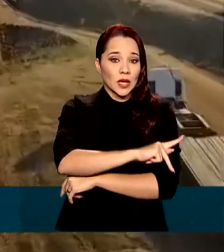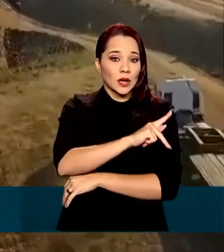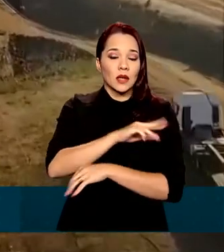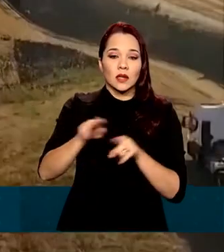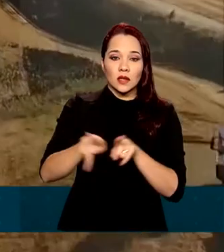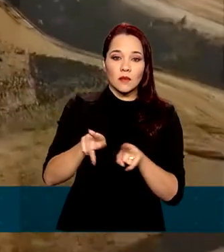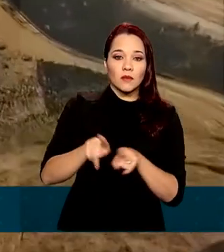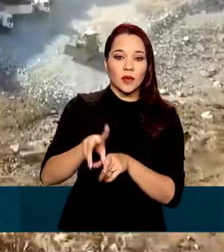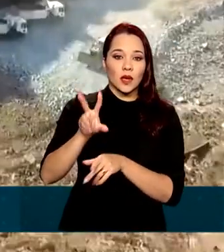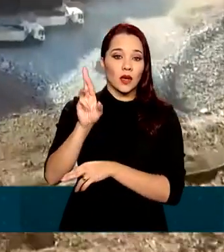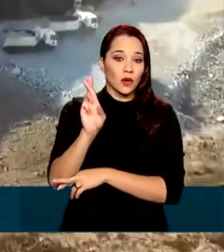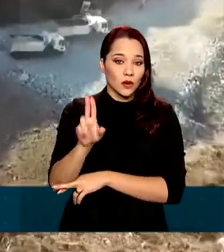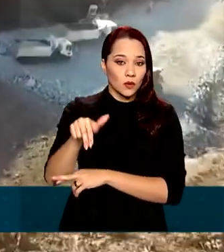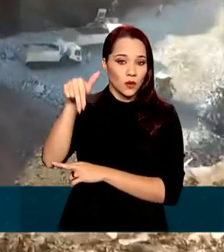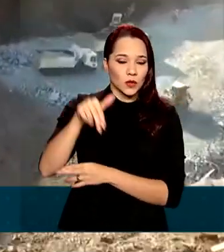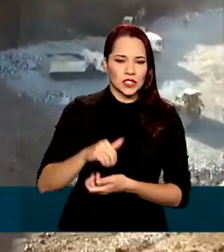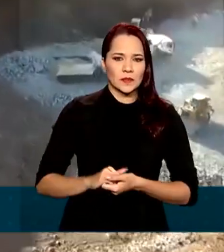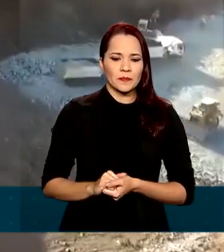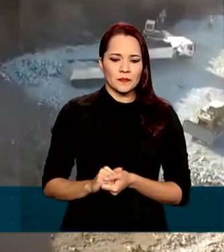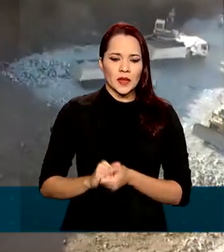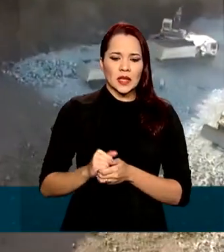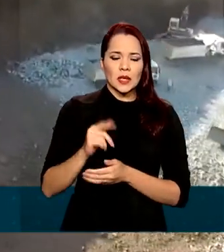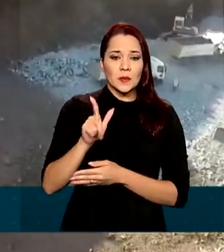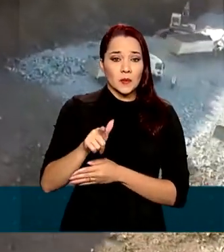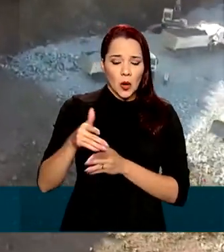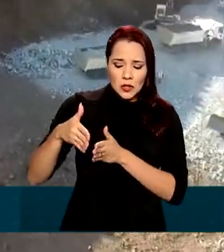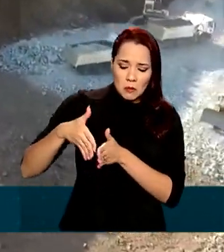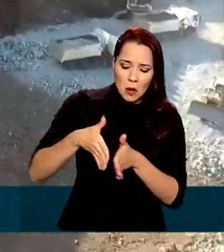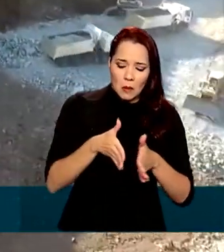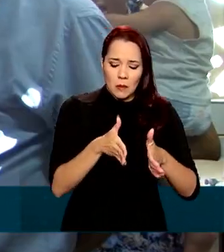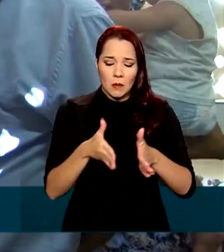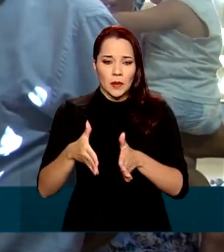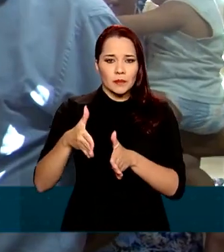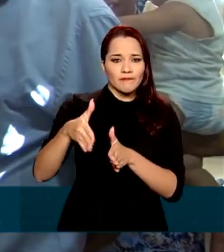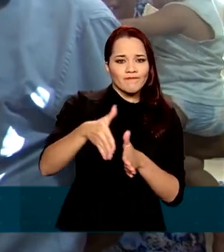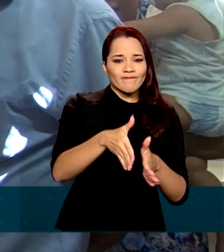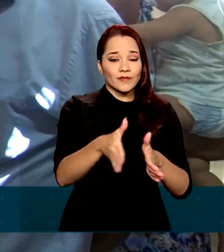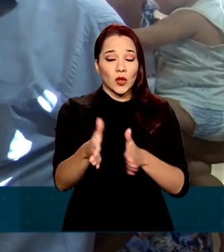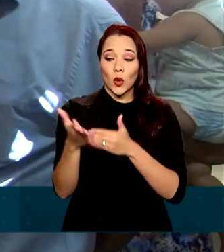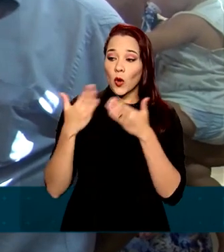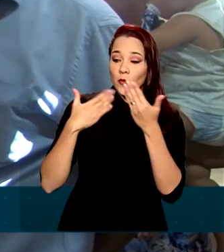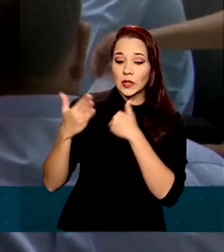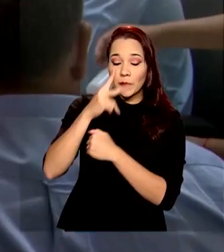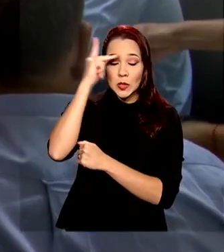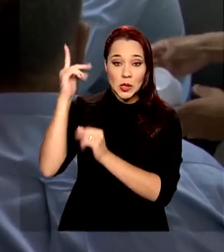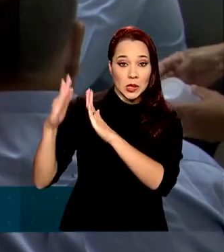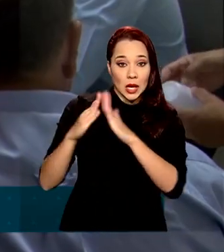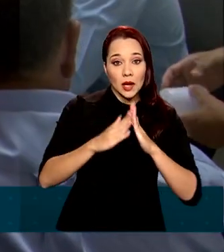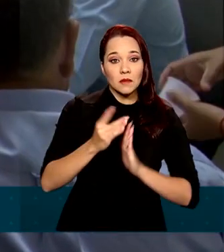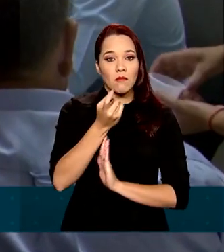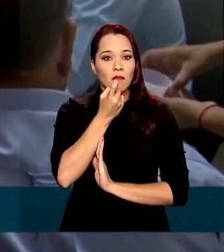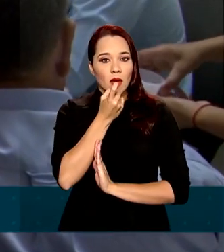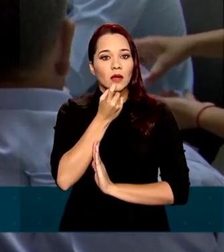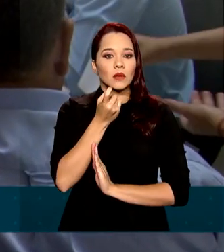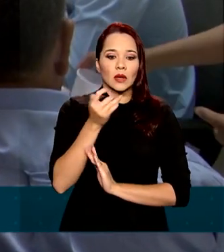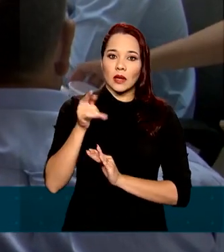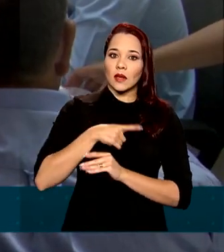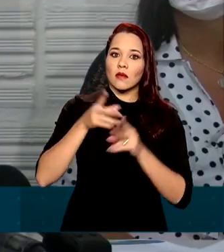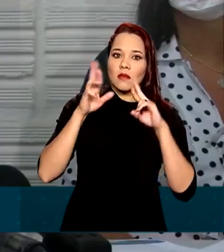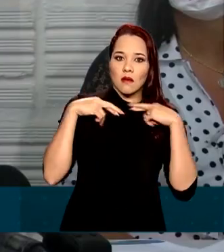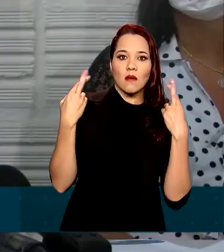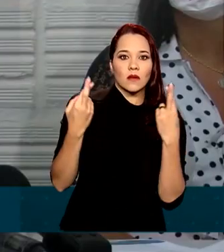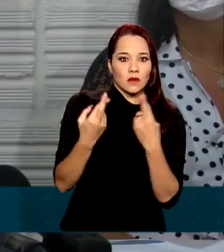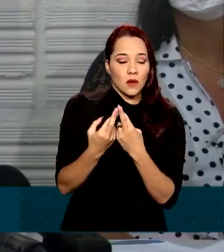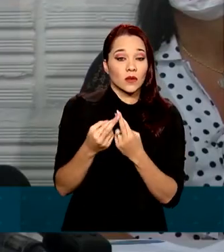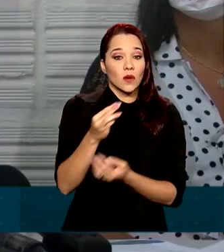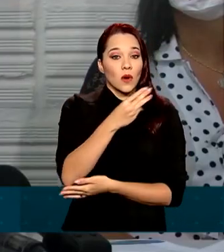Rio Grande do Norte. Após percorrer trechos do empreendimento, conversar com moradores e participar de reuniões,